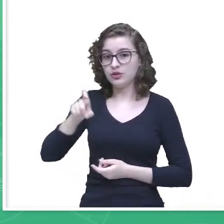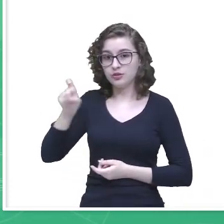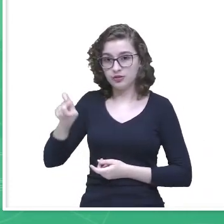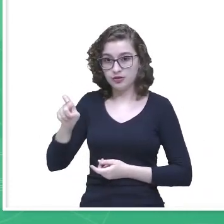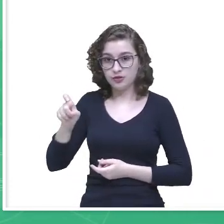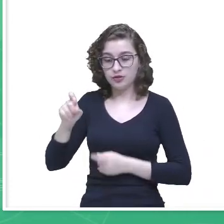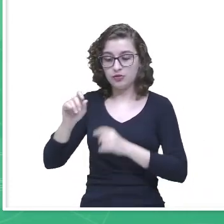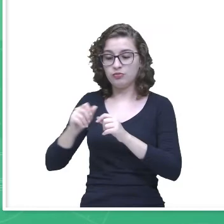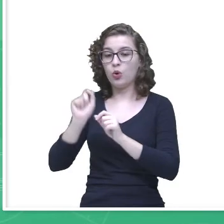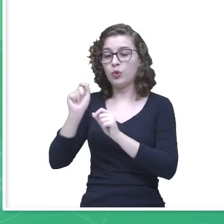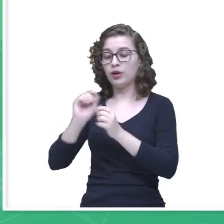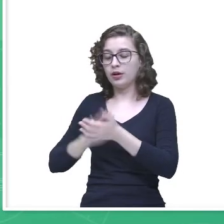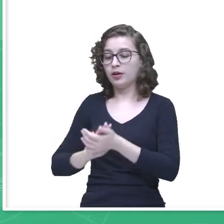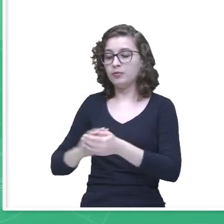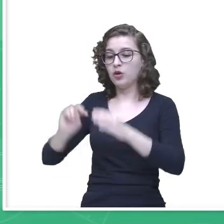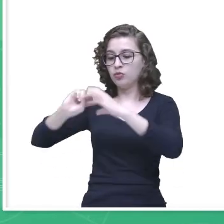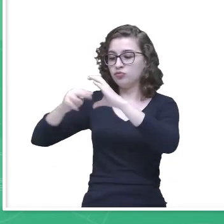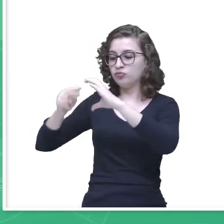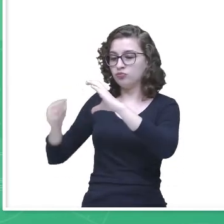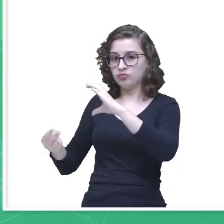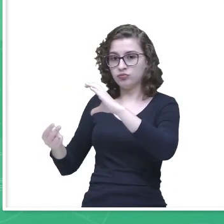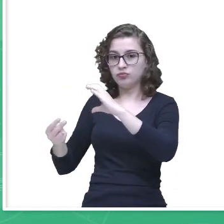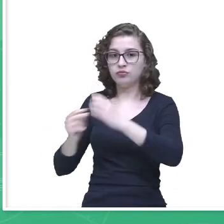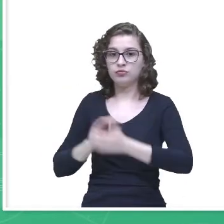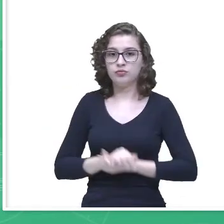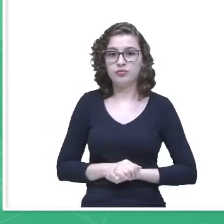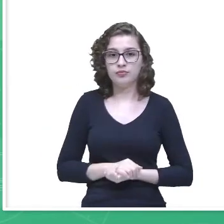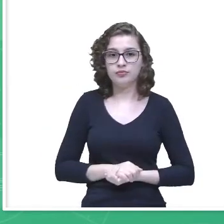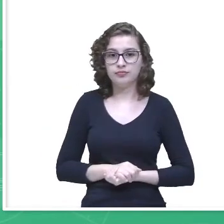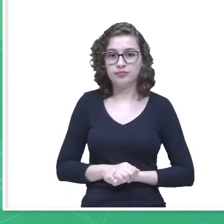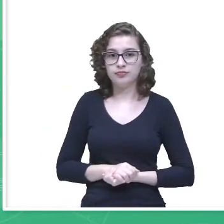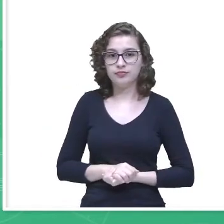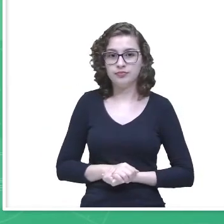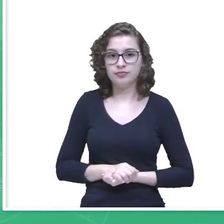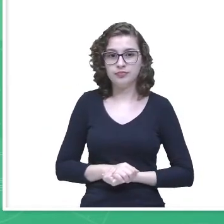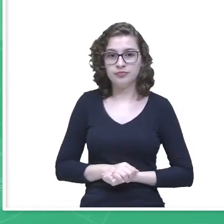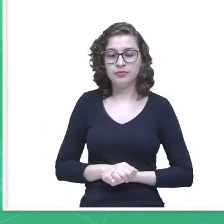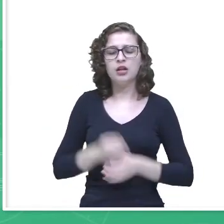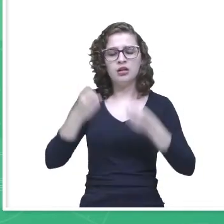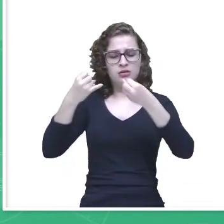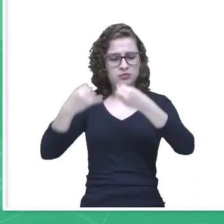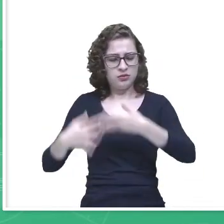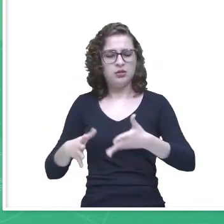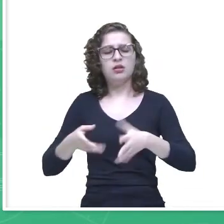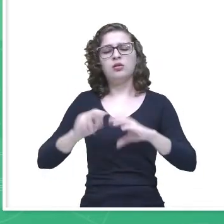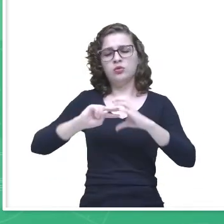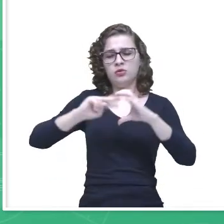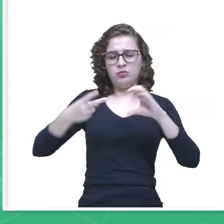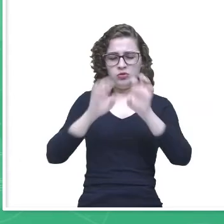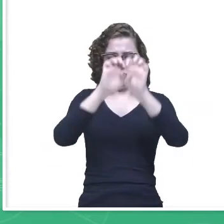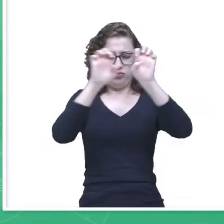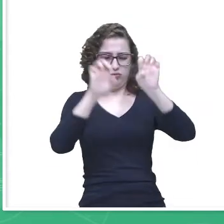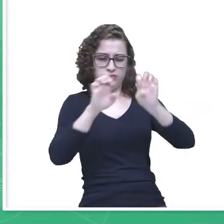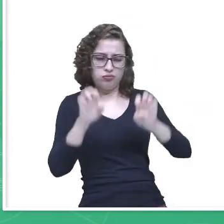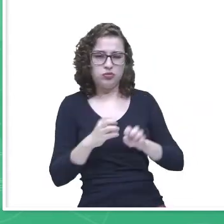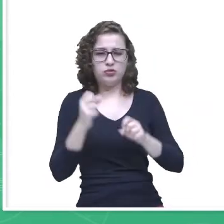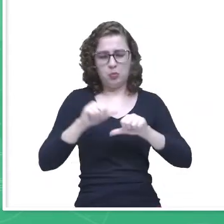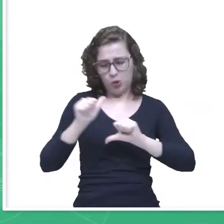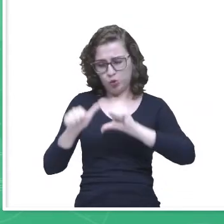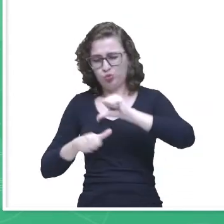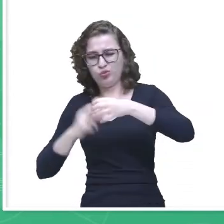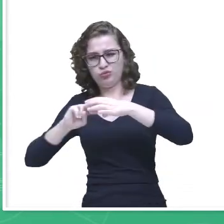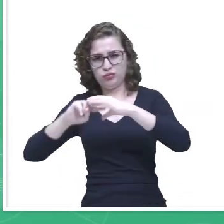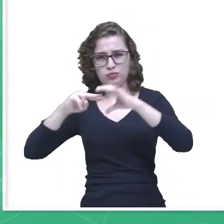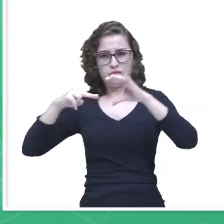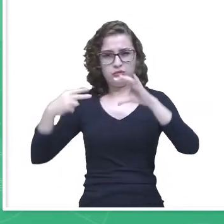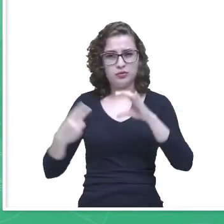cromossomos. Beleza? Muito bem, meu povo. Falamos sobre cromossomos, sobre sua estrutura, sobre mutações